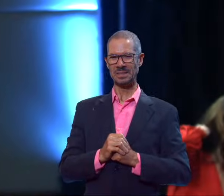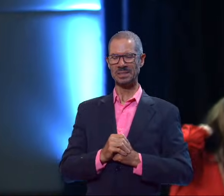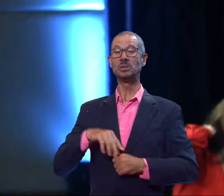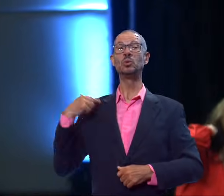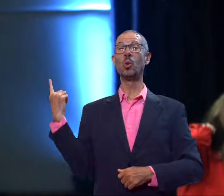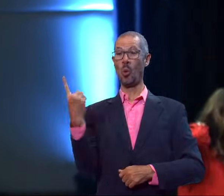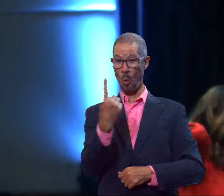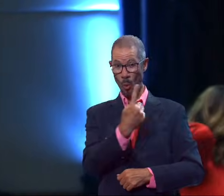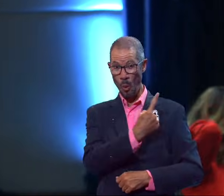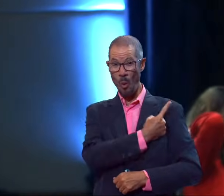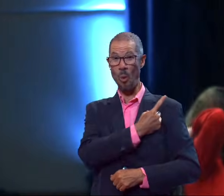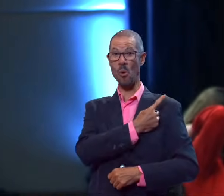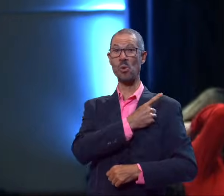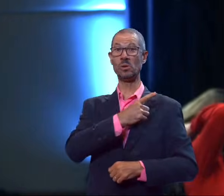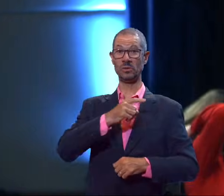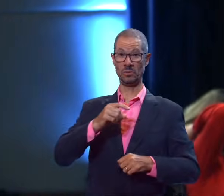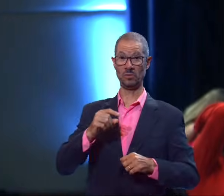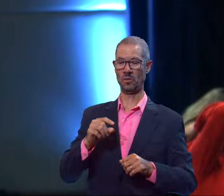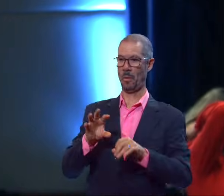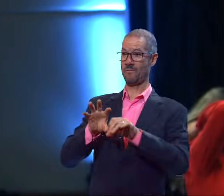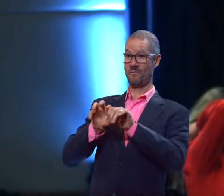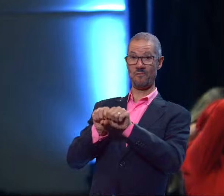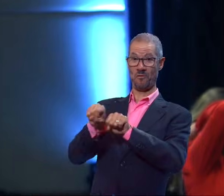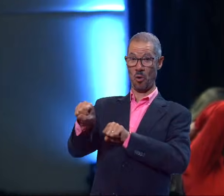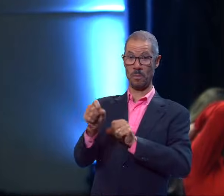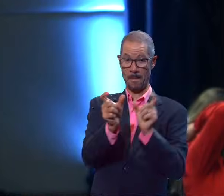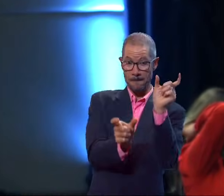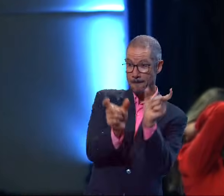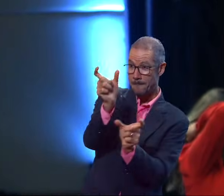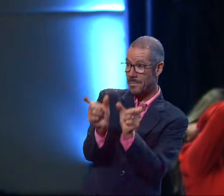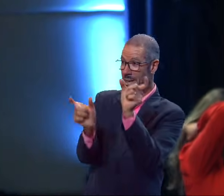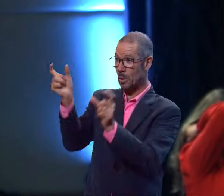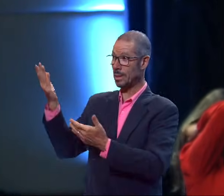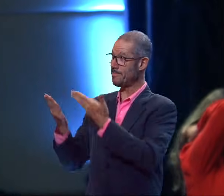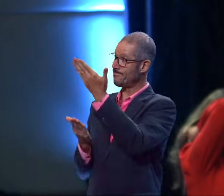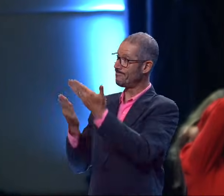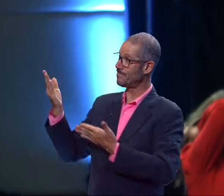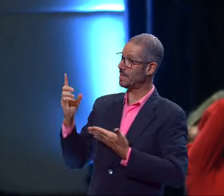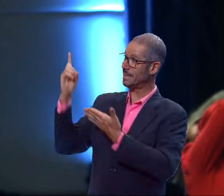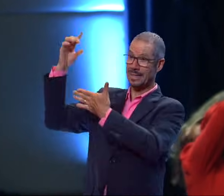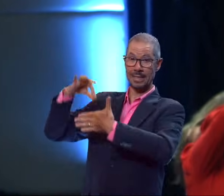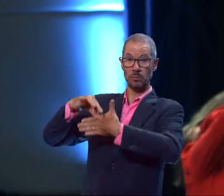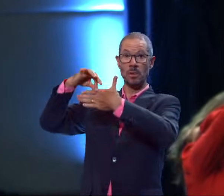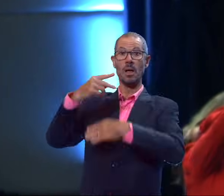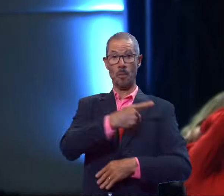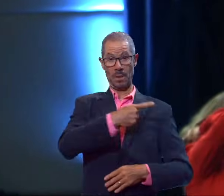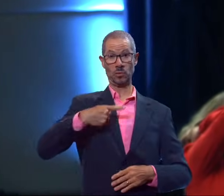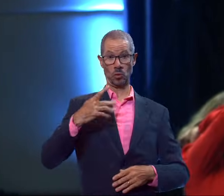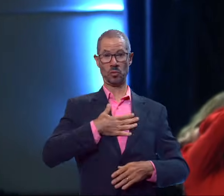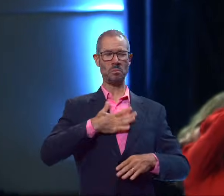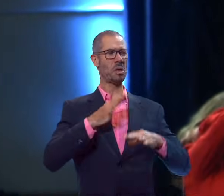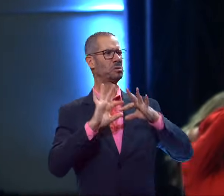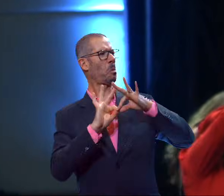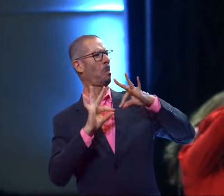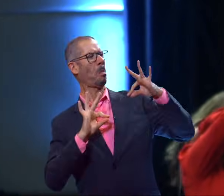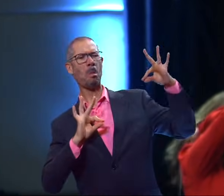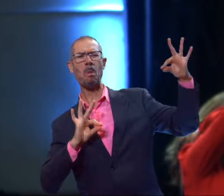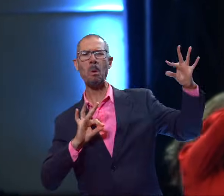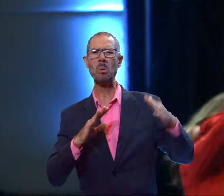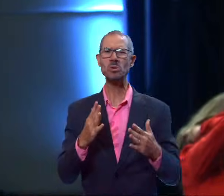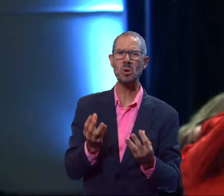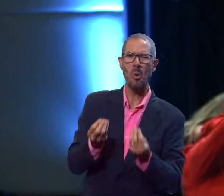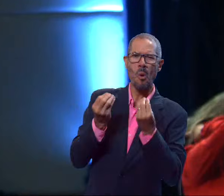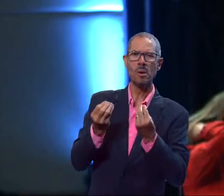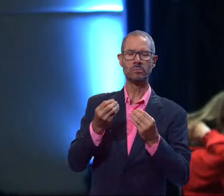nós vamos formar homens e mulheres de Deus. Pastor, os meus estão longe,